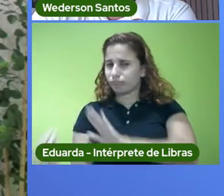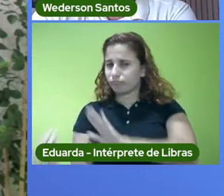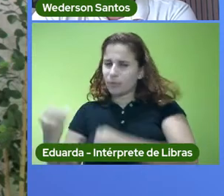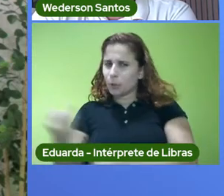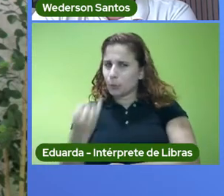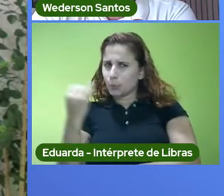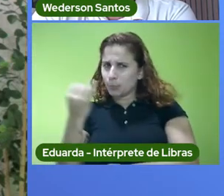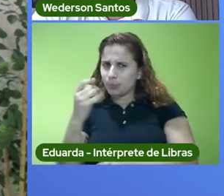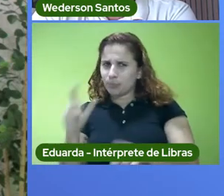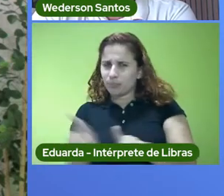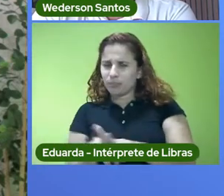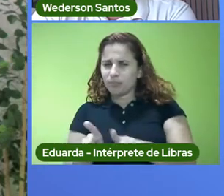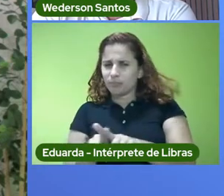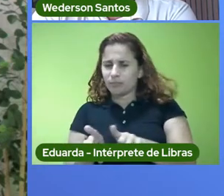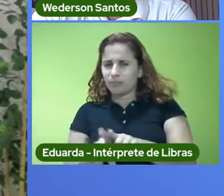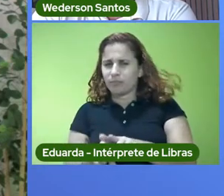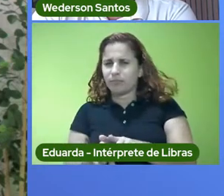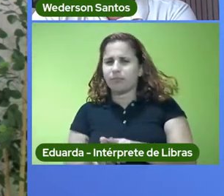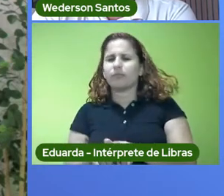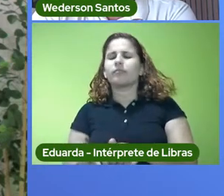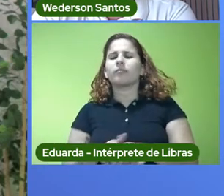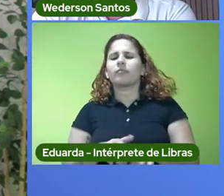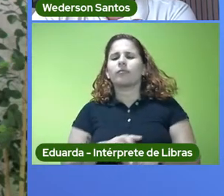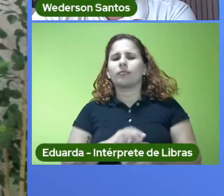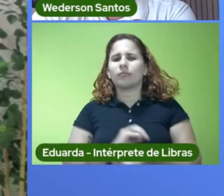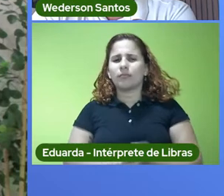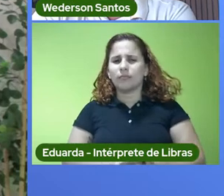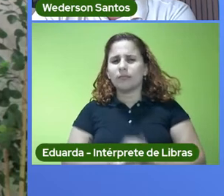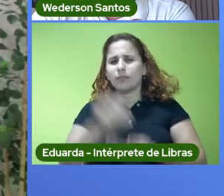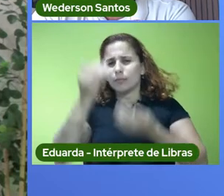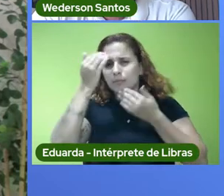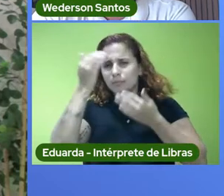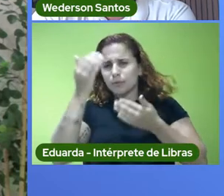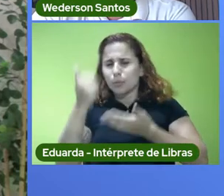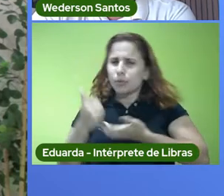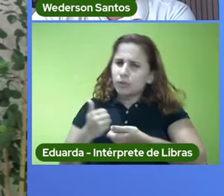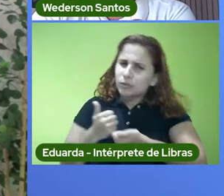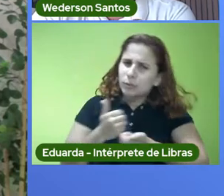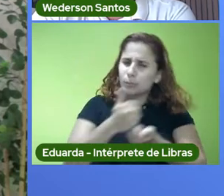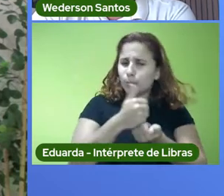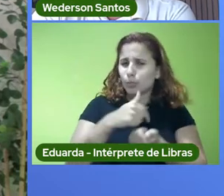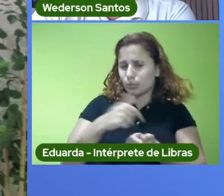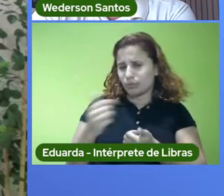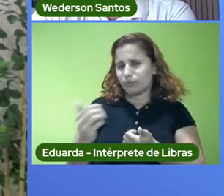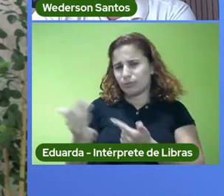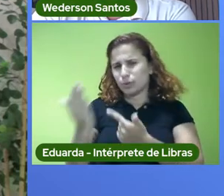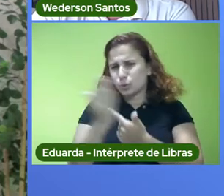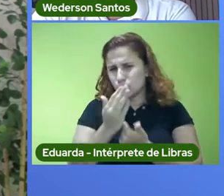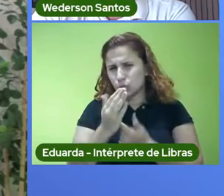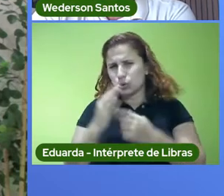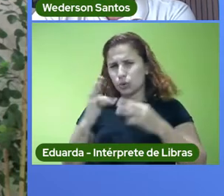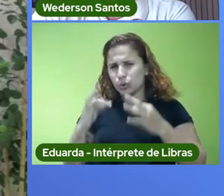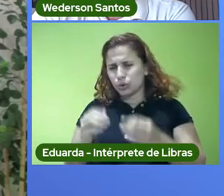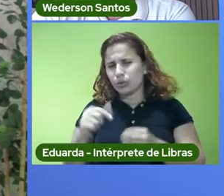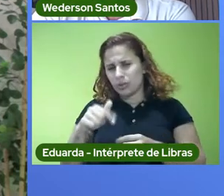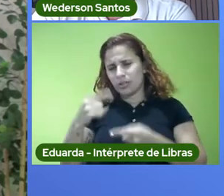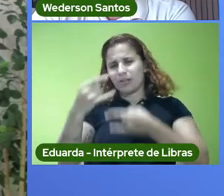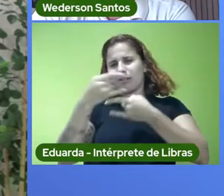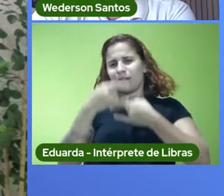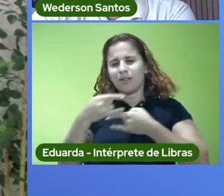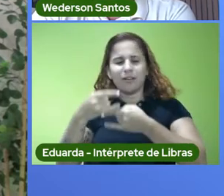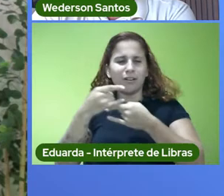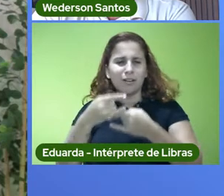técnica consultora de emprego apoiado, que tem nos ajudado aí desde o ano passado nesse debate aqui sobre emprego